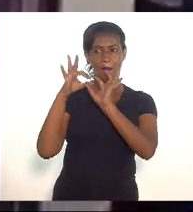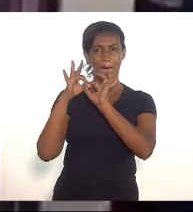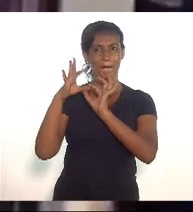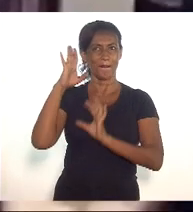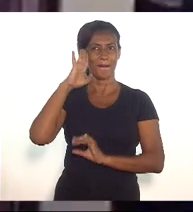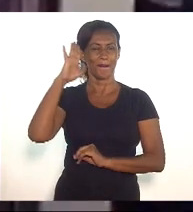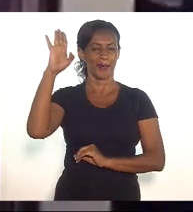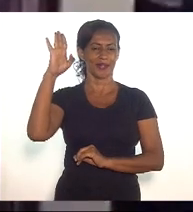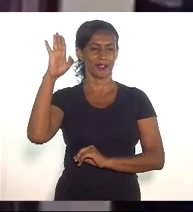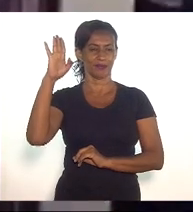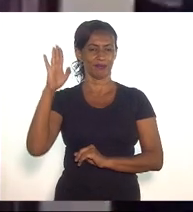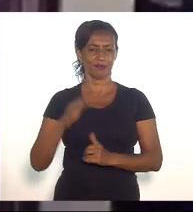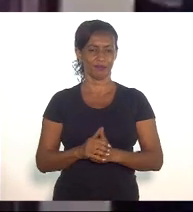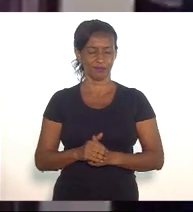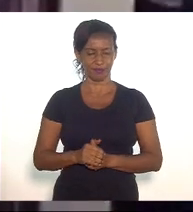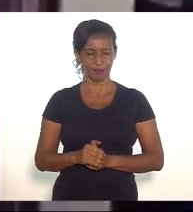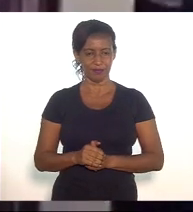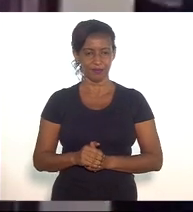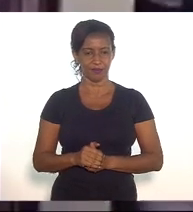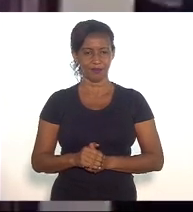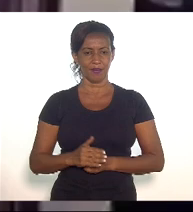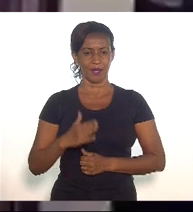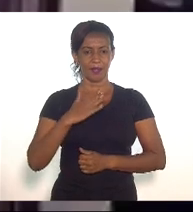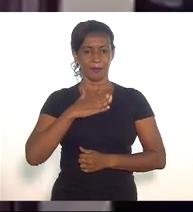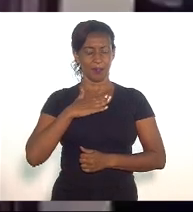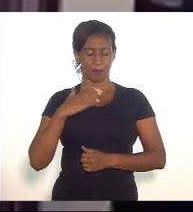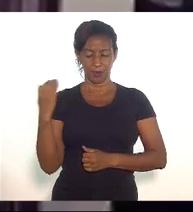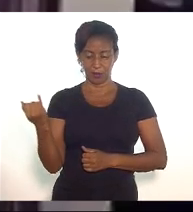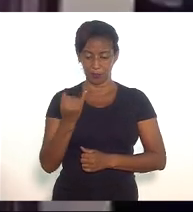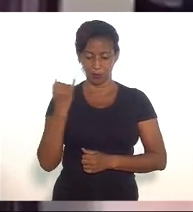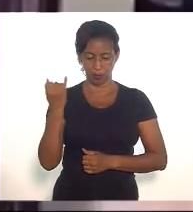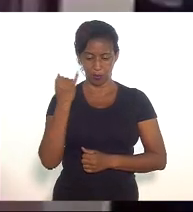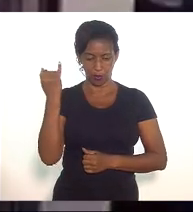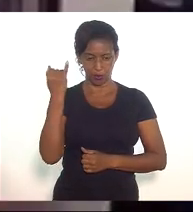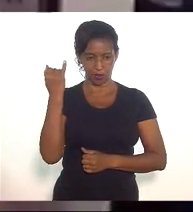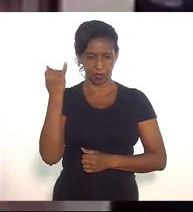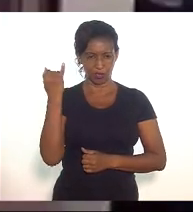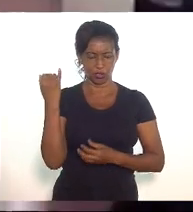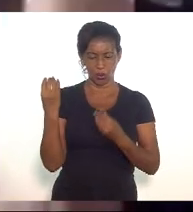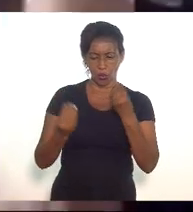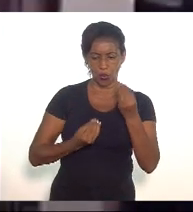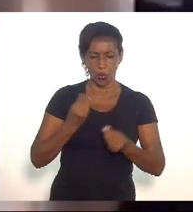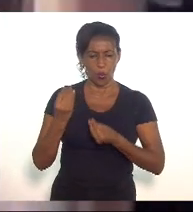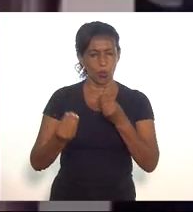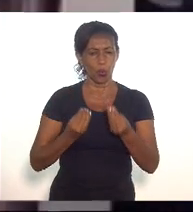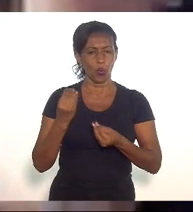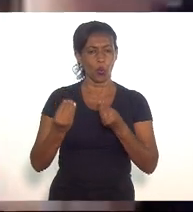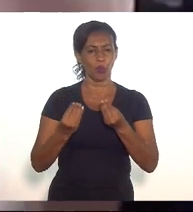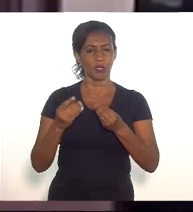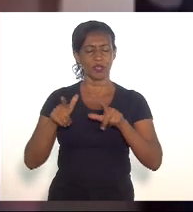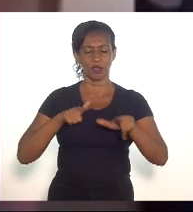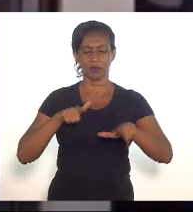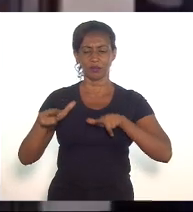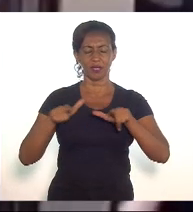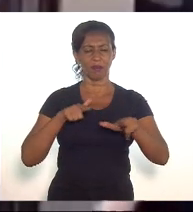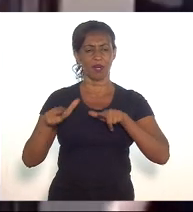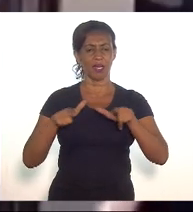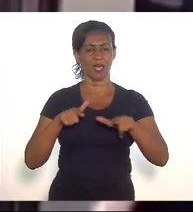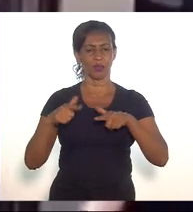Né? Essas prioridades para nós... Para mim, importante, por exemplo, como é que está sendo trabalhado as políticas de caráter